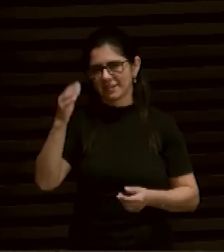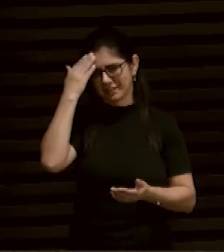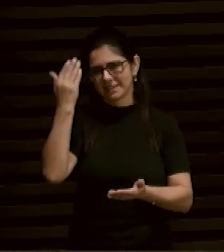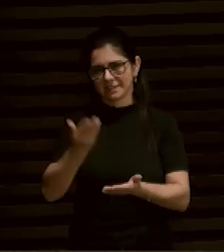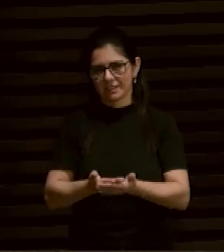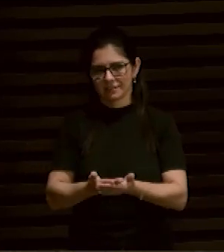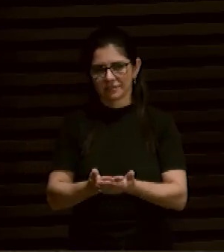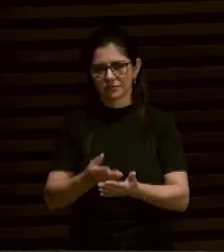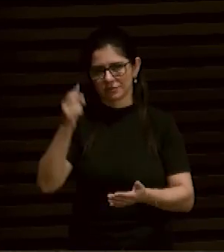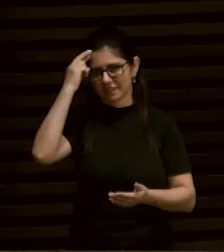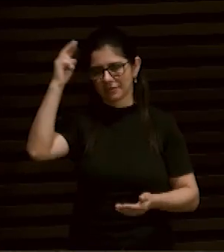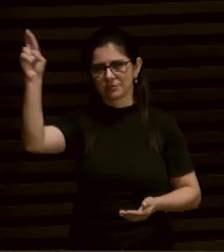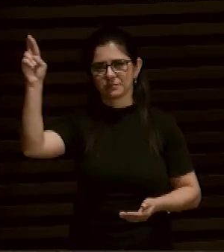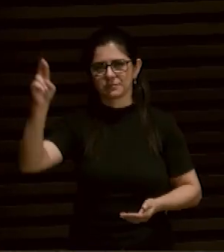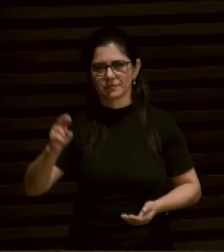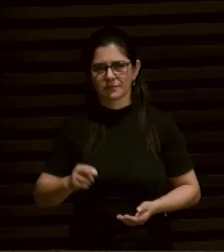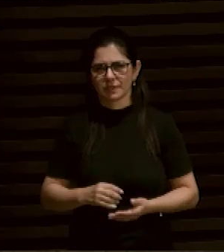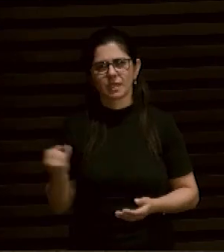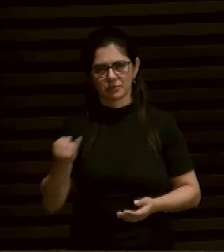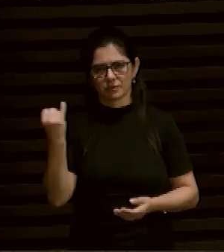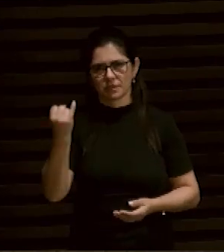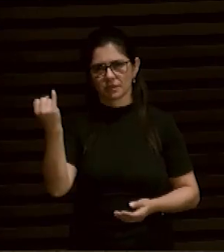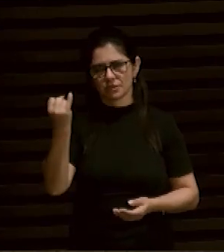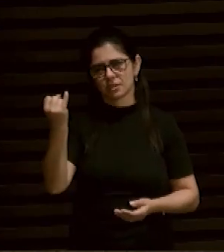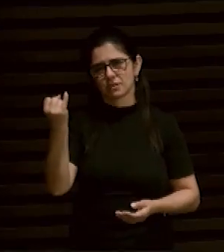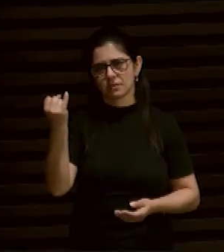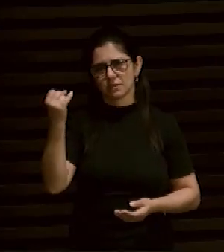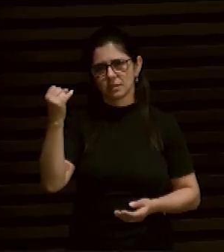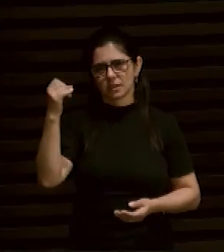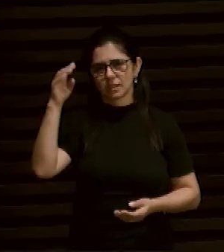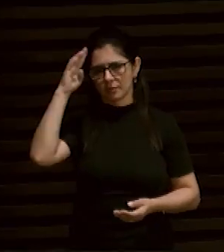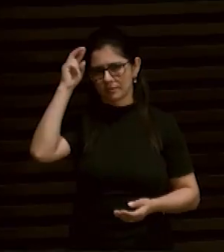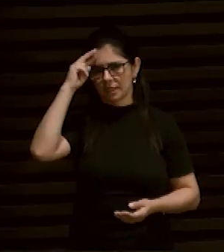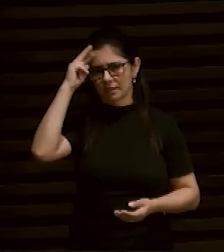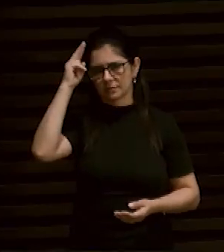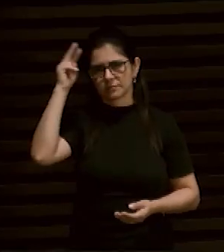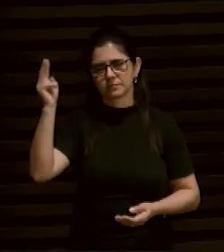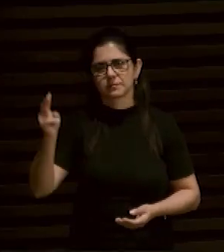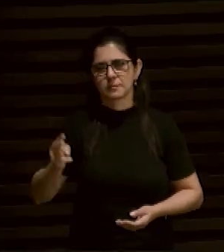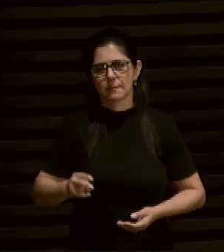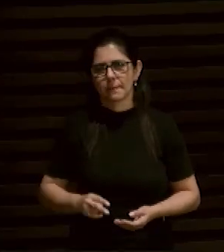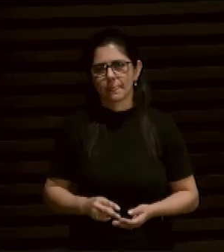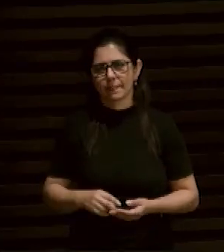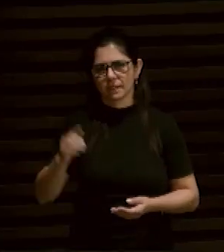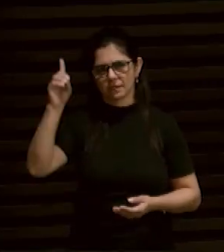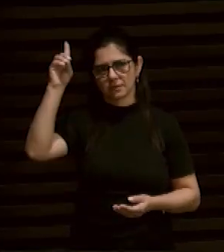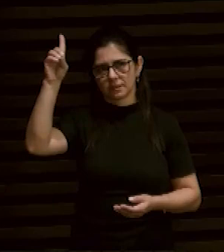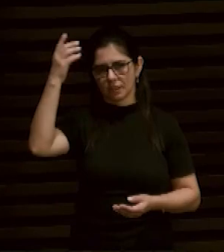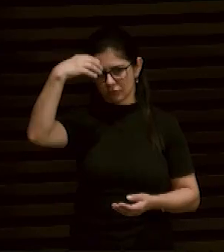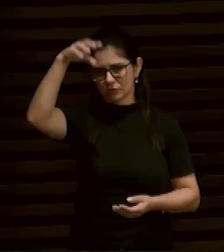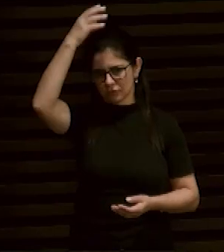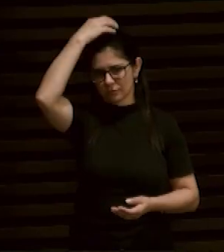são assim. E é importante lembrar, irmãos, que assim como Deus fez com que esse soberano saísse do